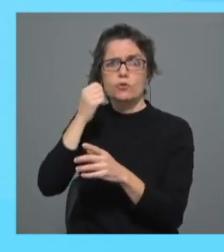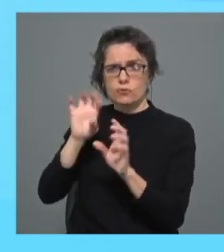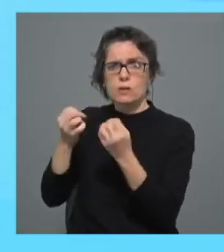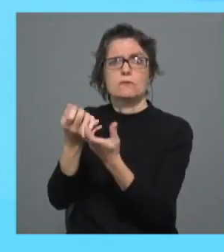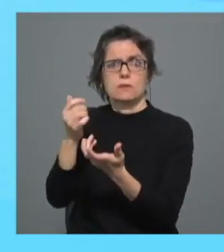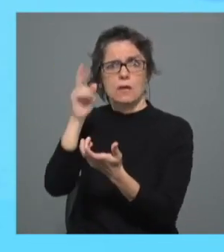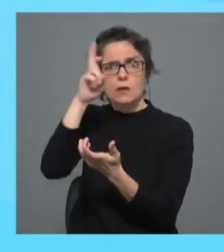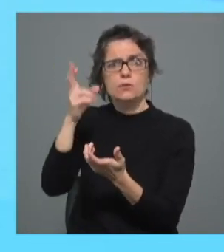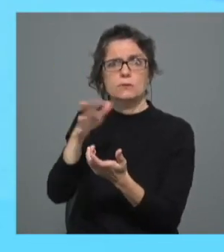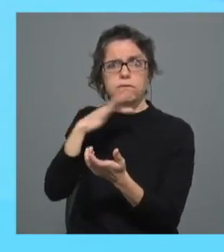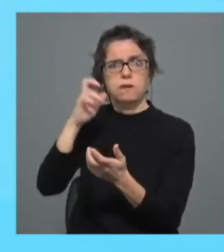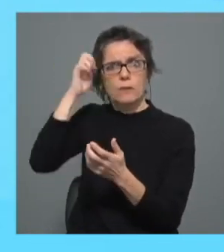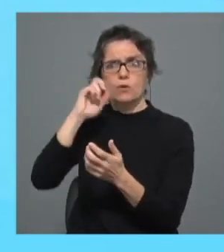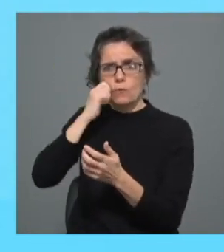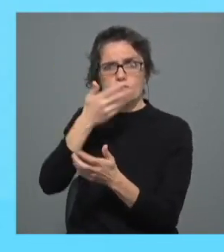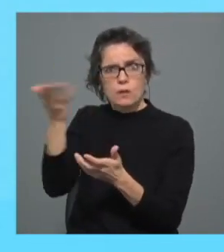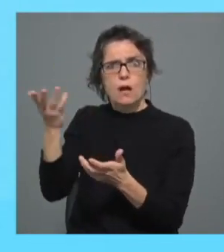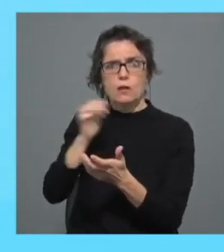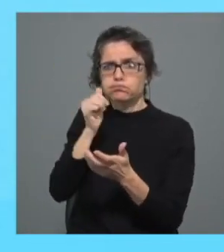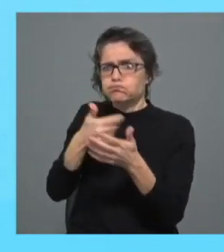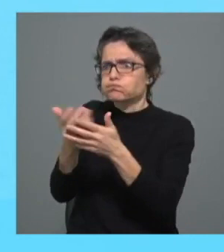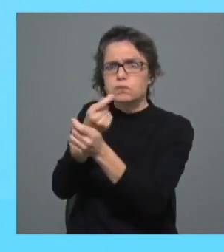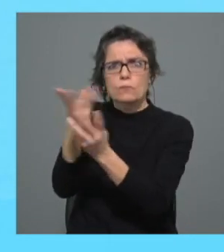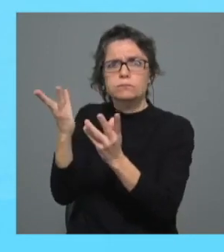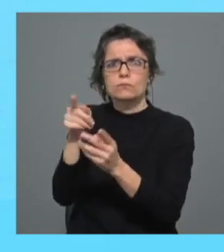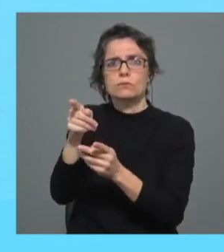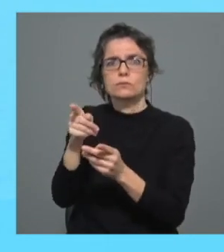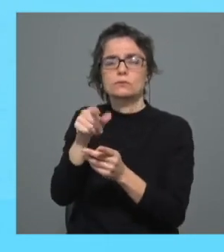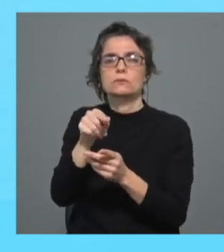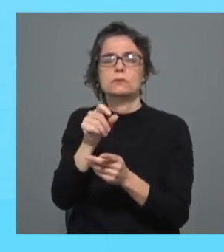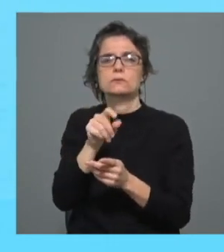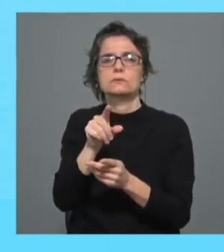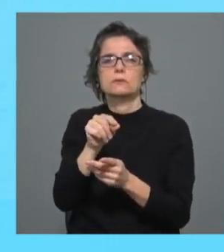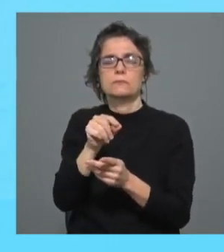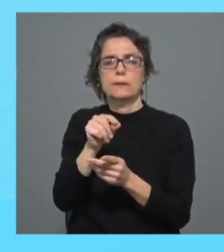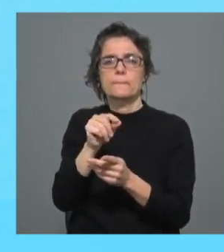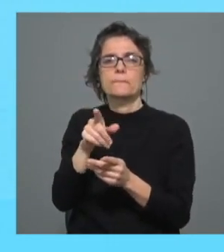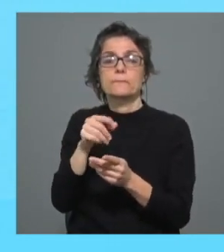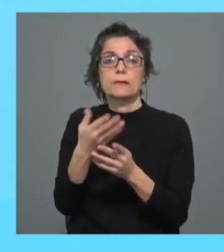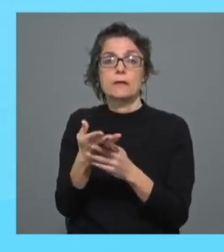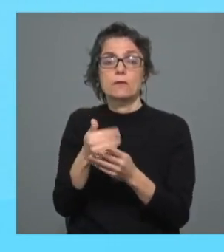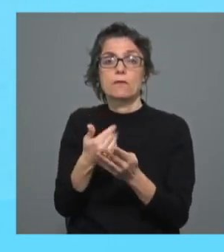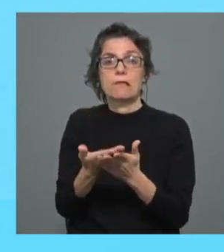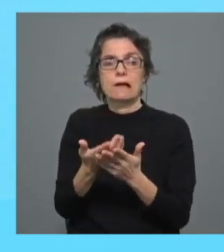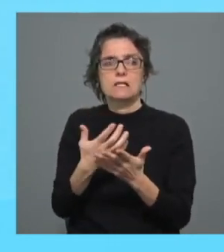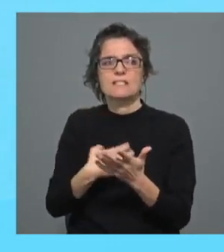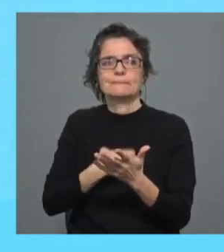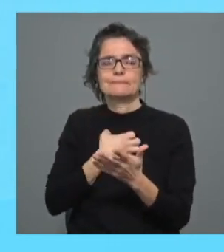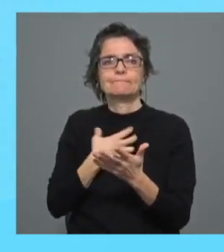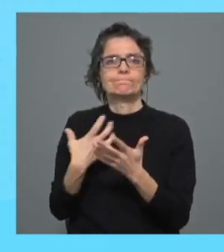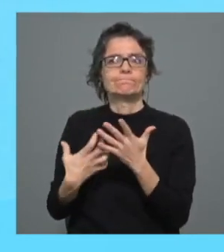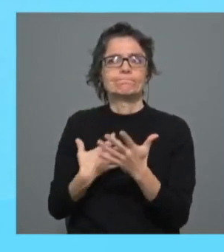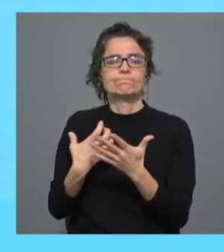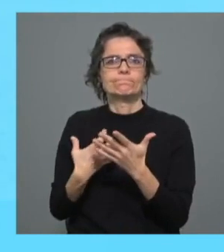russas. Verificar isso de uma forma eventualmente ainda mais acentuada, com certeza que reforça este sentimento. E isso